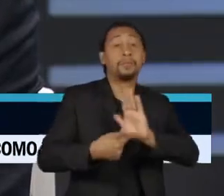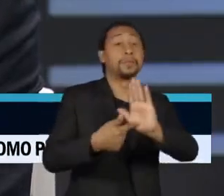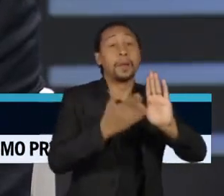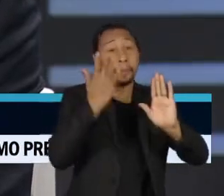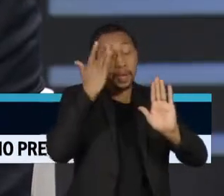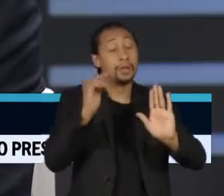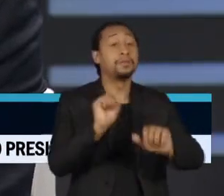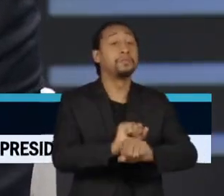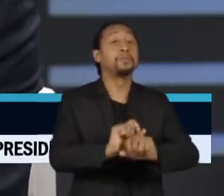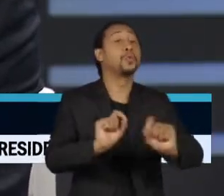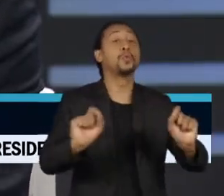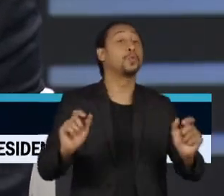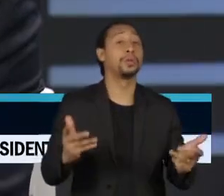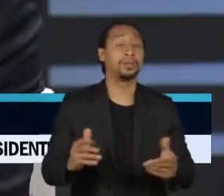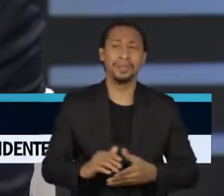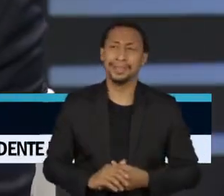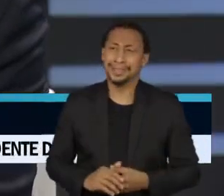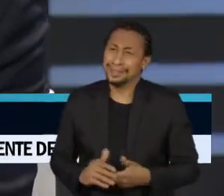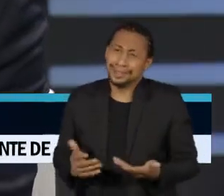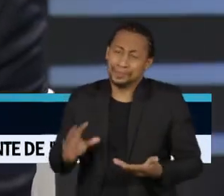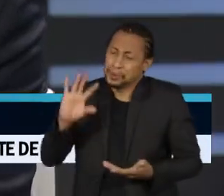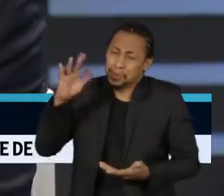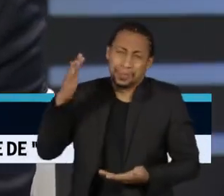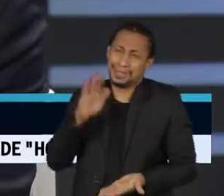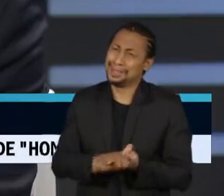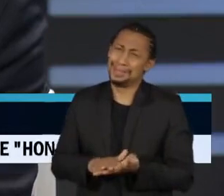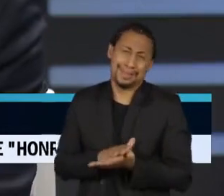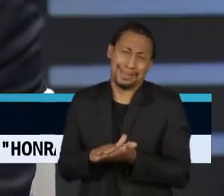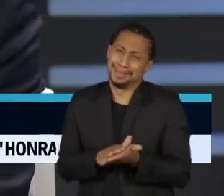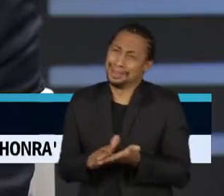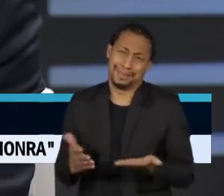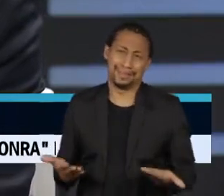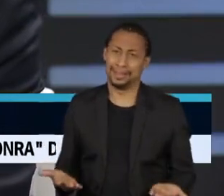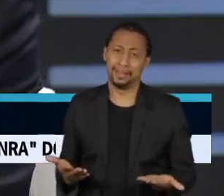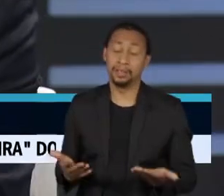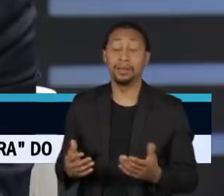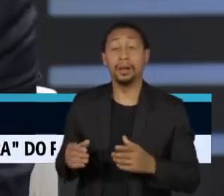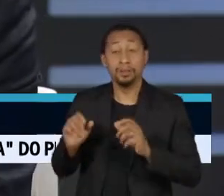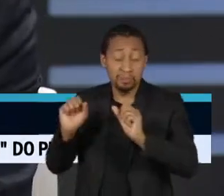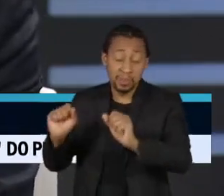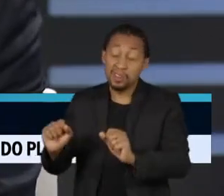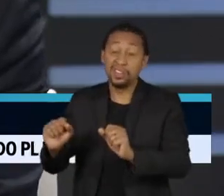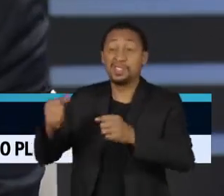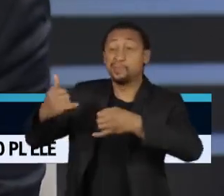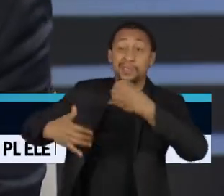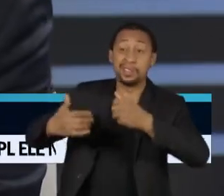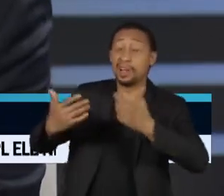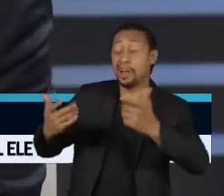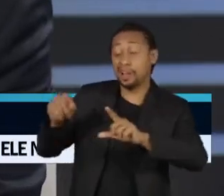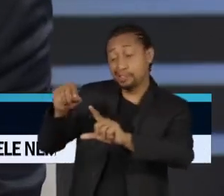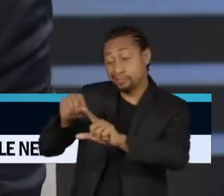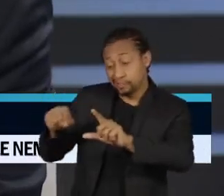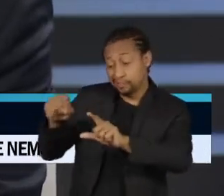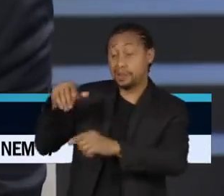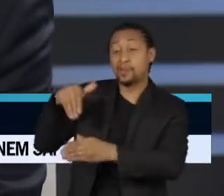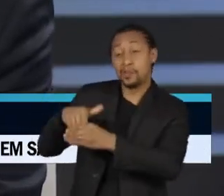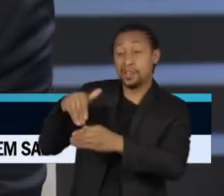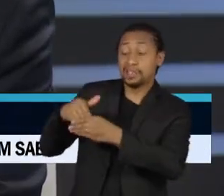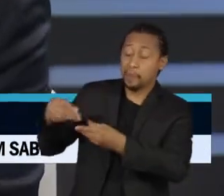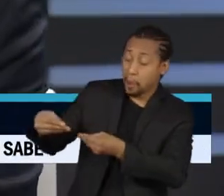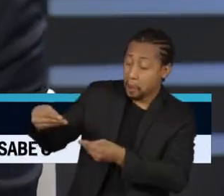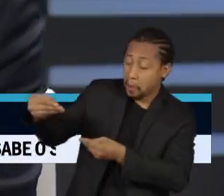nada. Pode deixar, olha, não pudemos chegar à conclusão definitiva, como qualquer outra